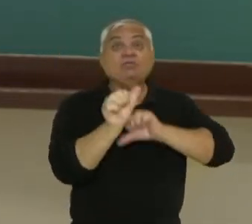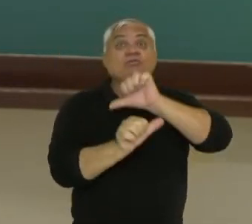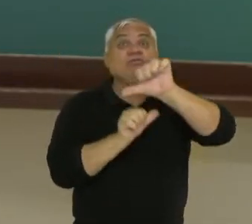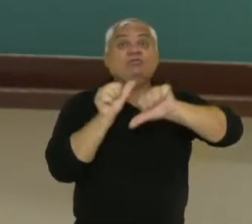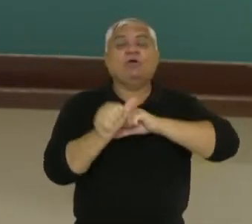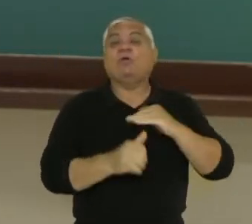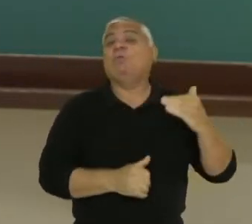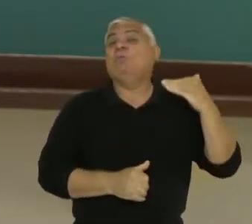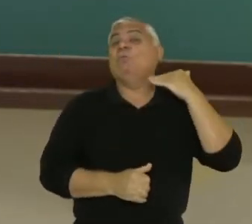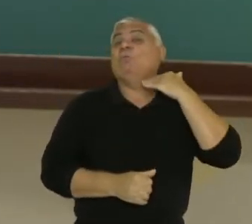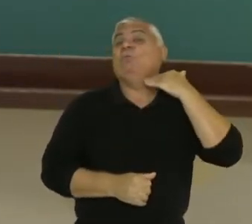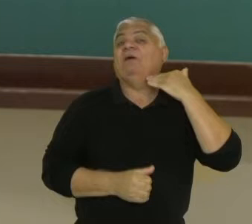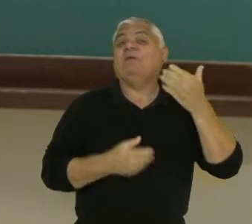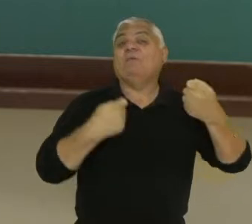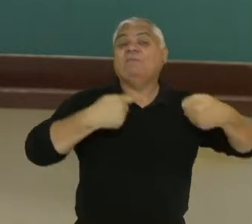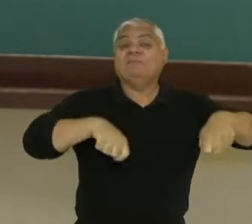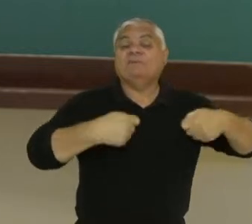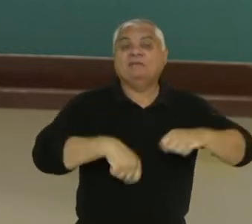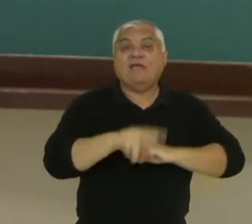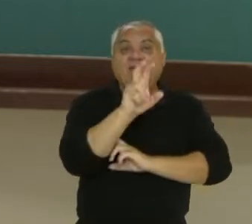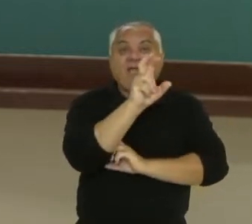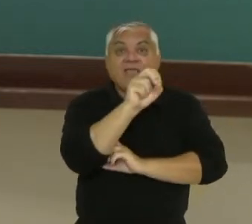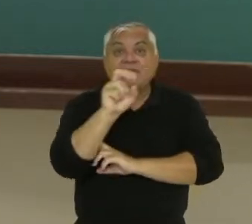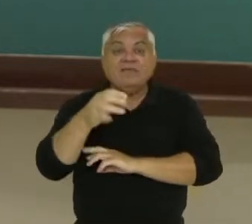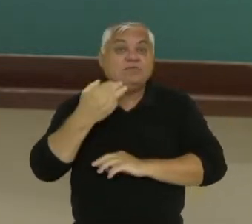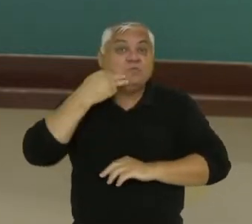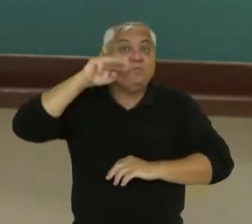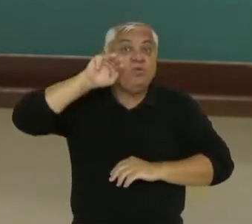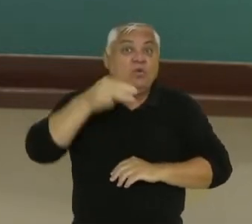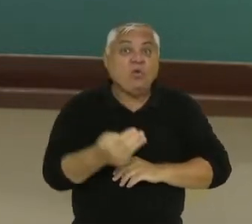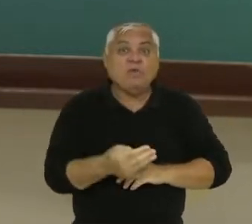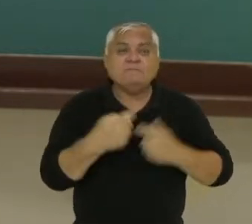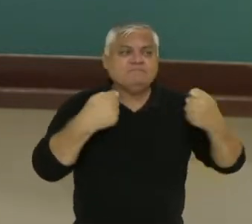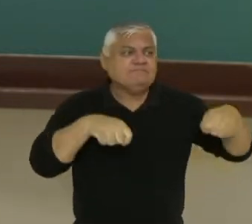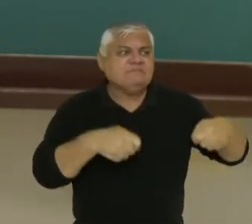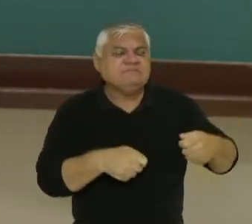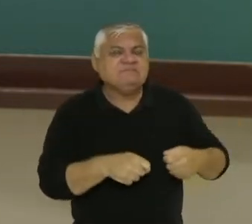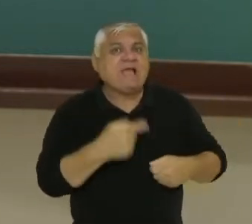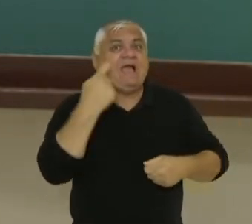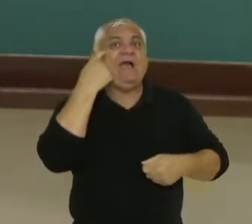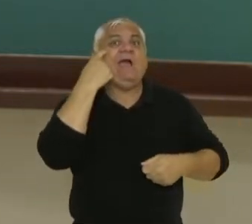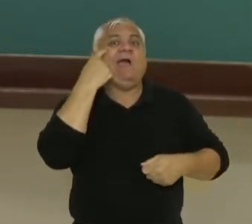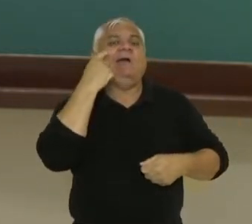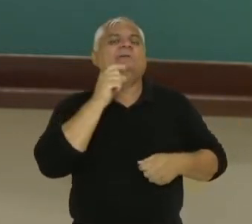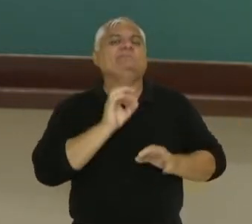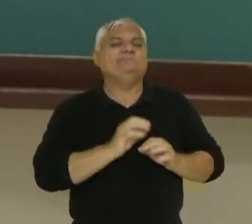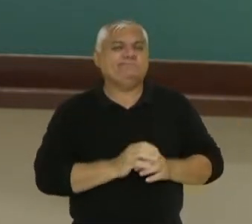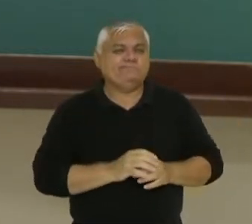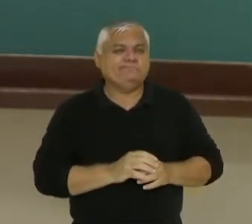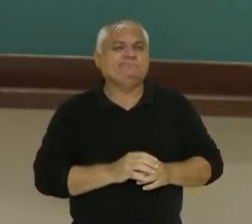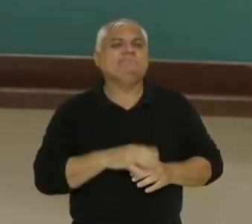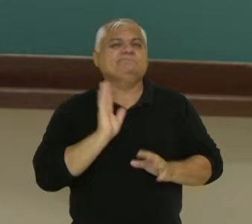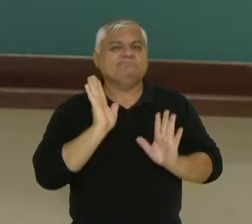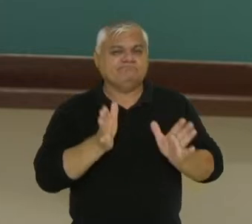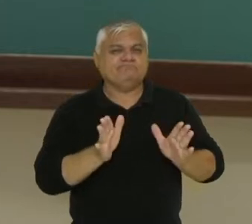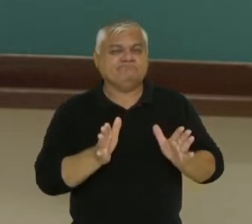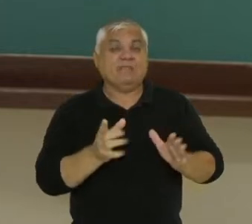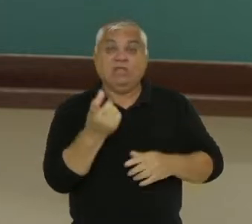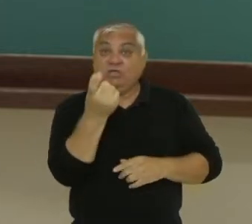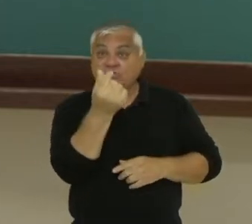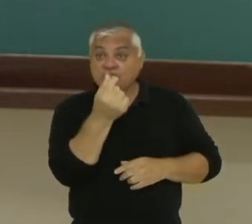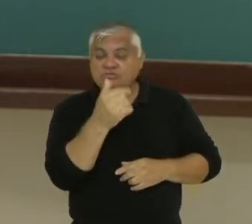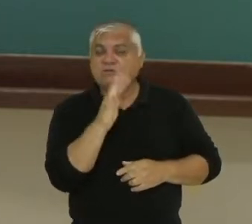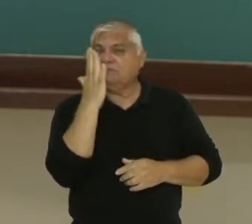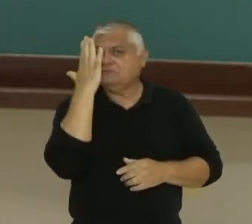500 milhões, por exemplo, ele fazer um grande financiamento, o que ele vai ter que fazer? Ele precisa ter o dinheiro à disposição e